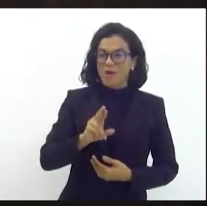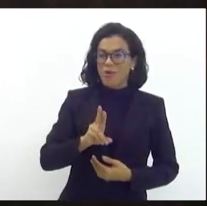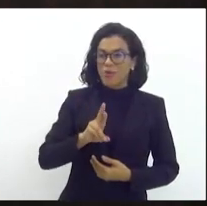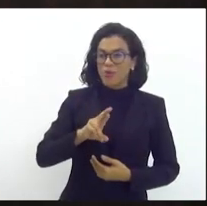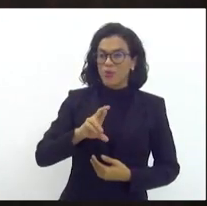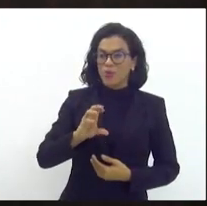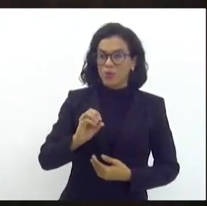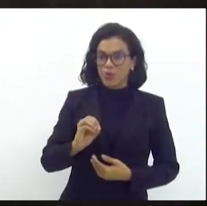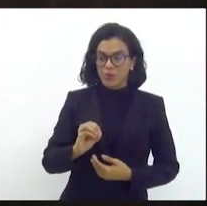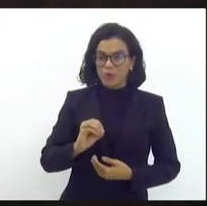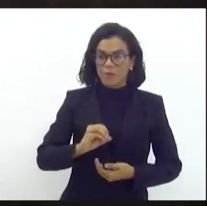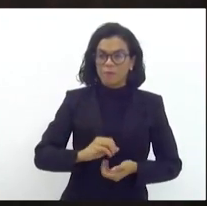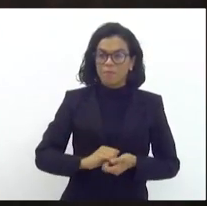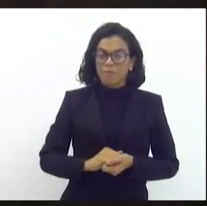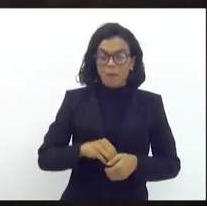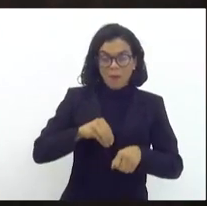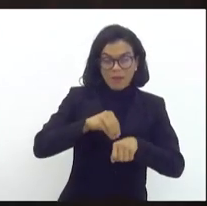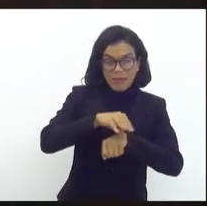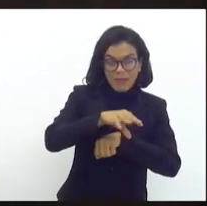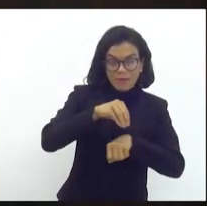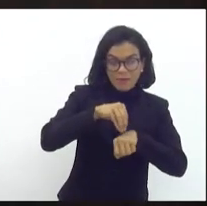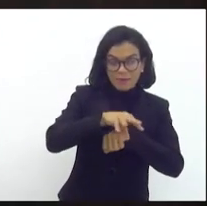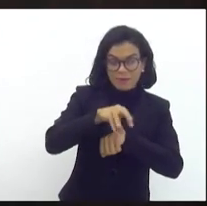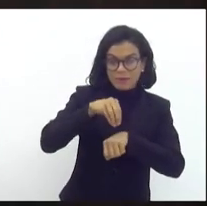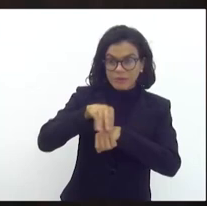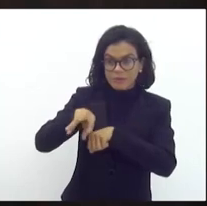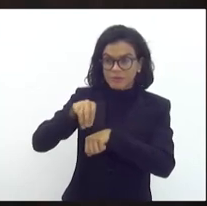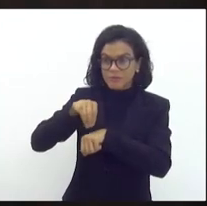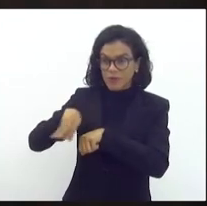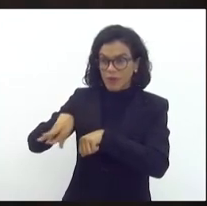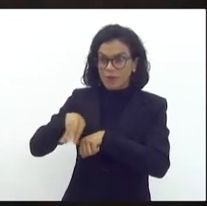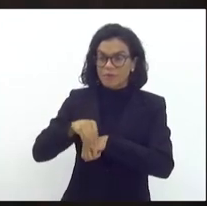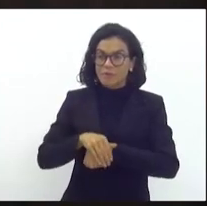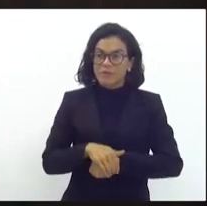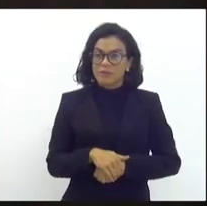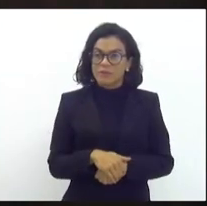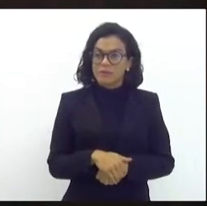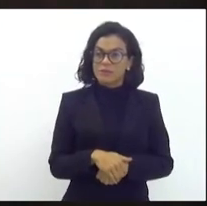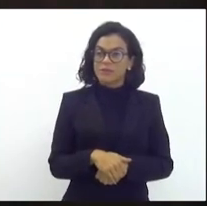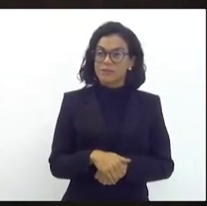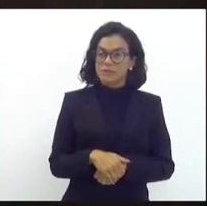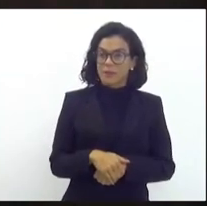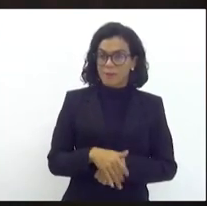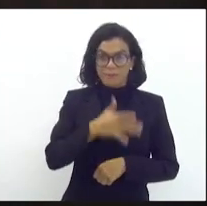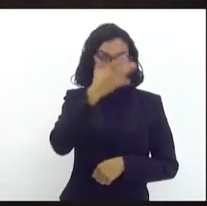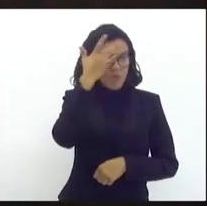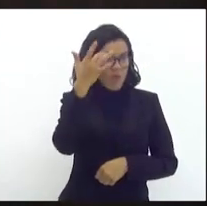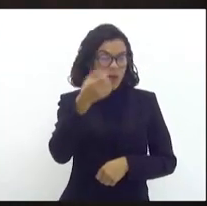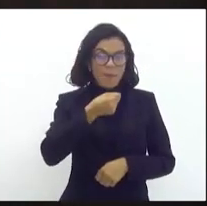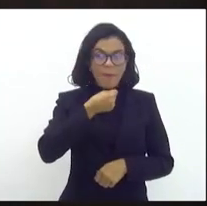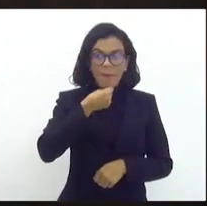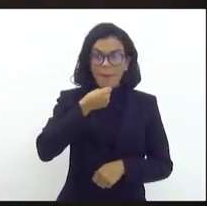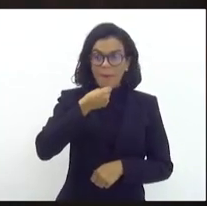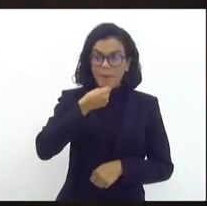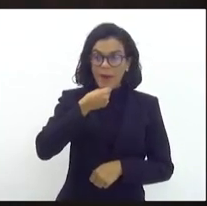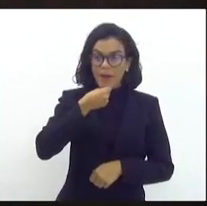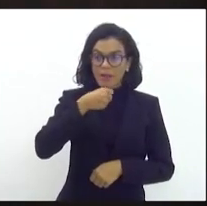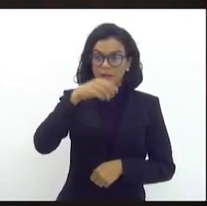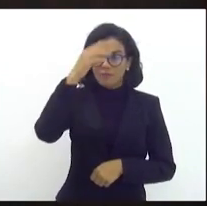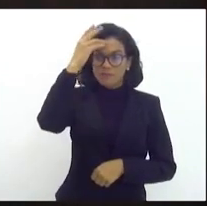para o Alexandre para dar os informes aí alguém quer mais fazer alguma observação